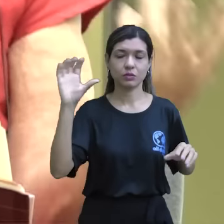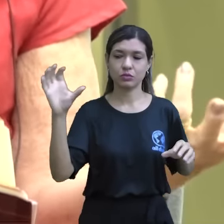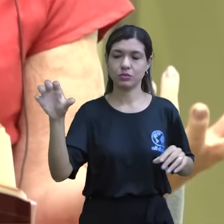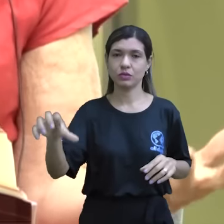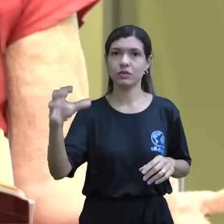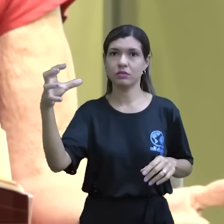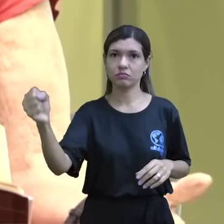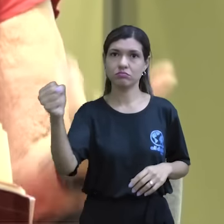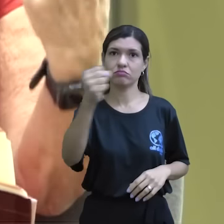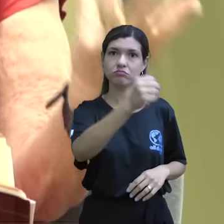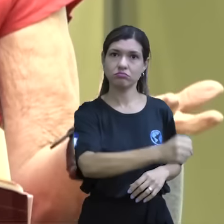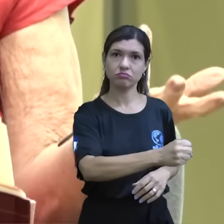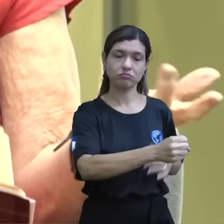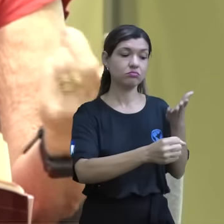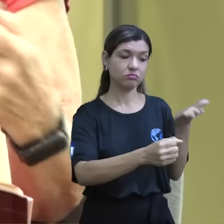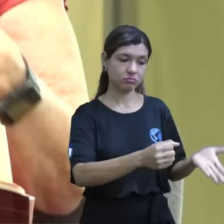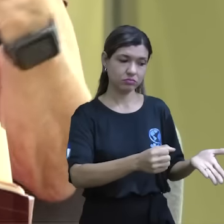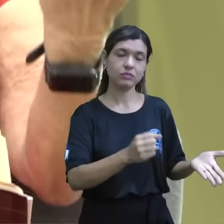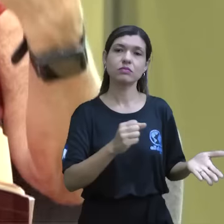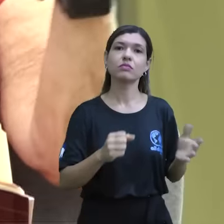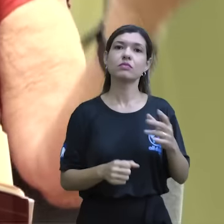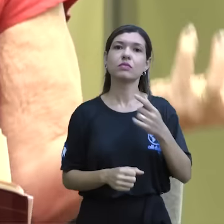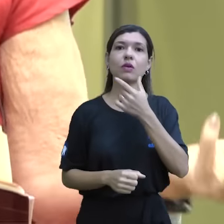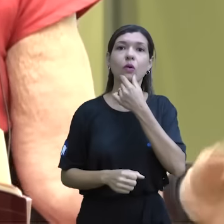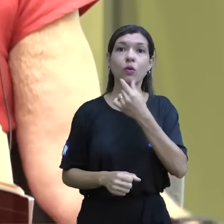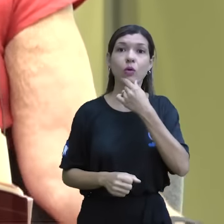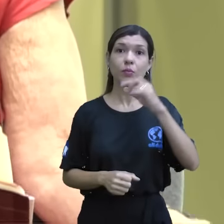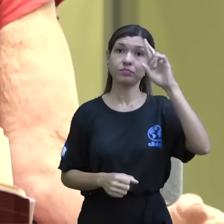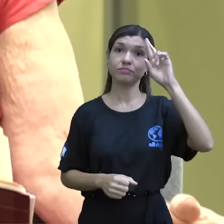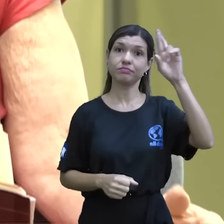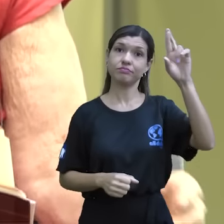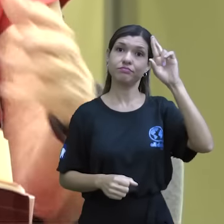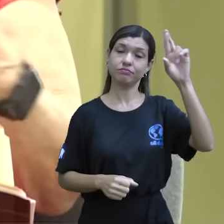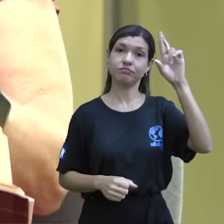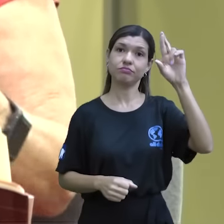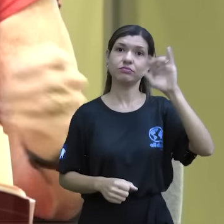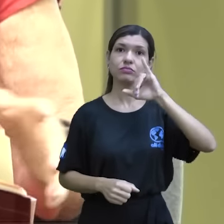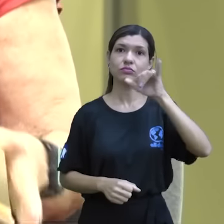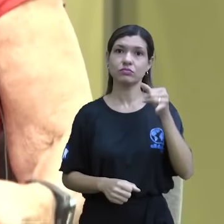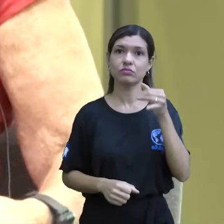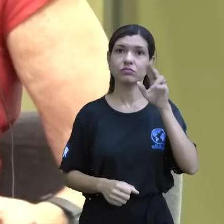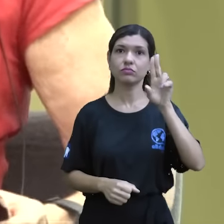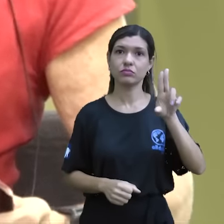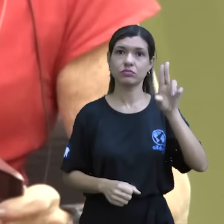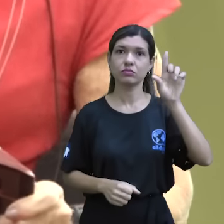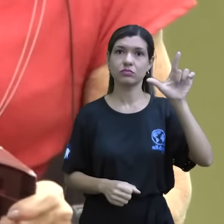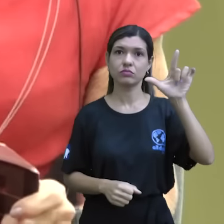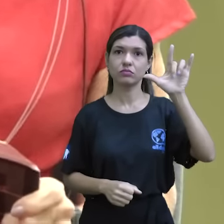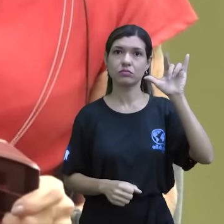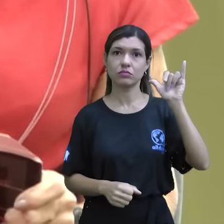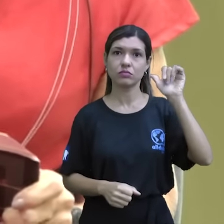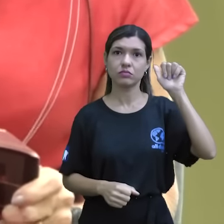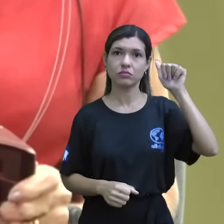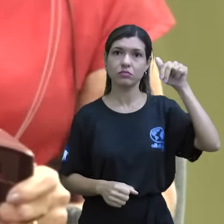isso essa simpatia, e diz, inclusive, a ele, você não é doido, vai para casa. E o Lima diz, não, deixa passar o